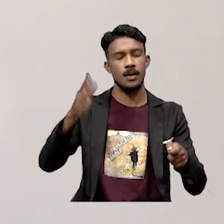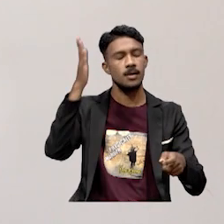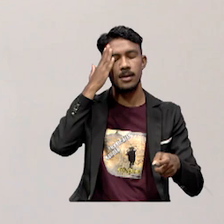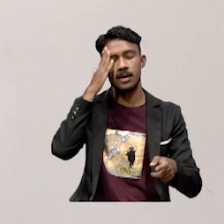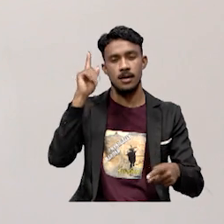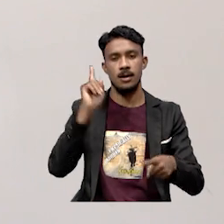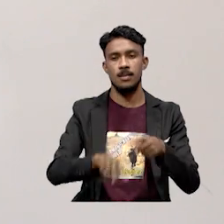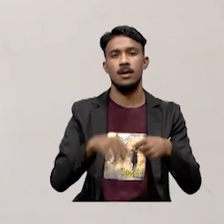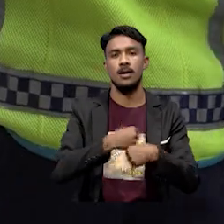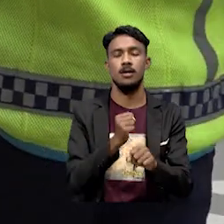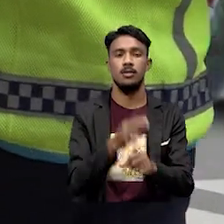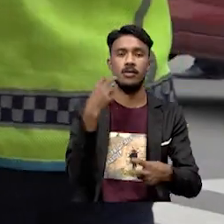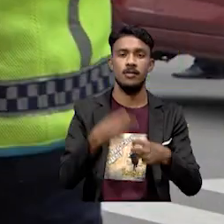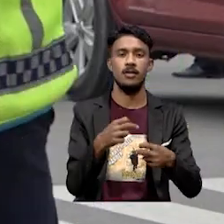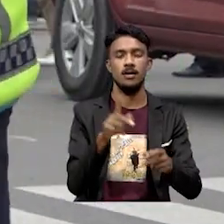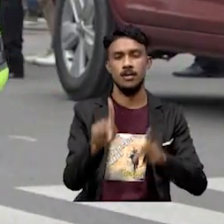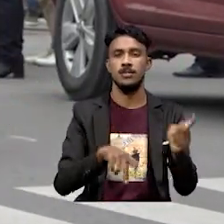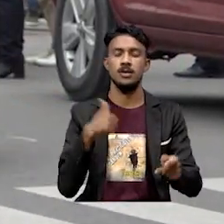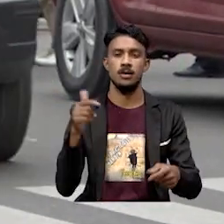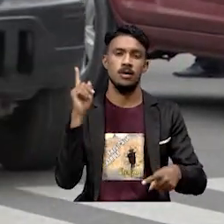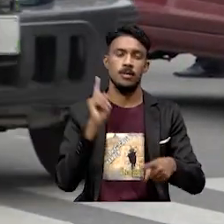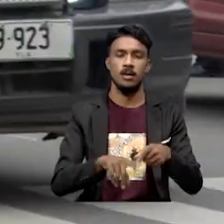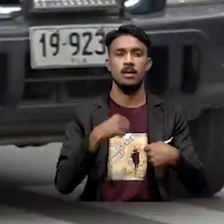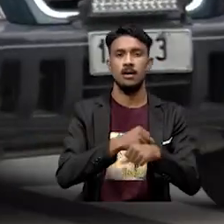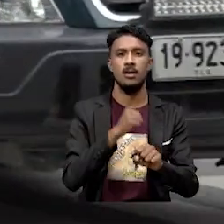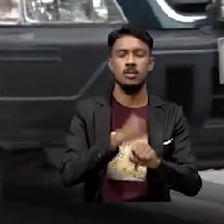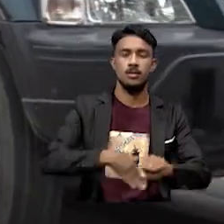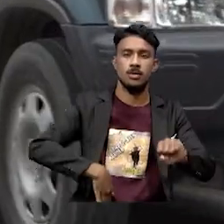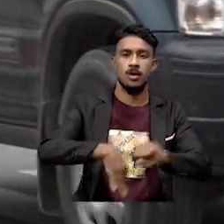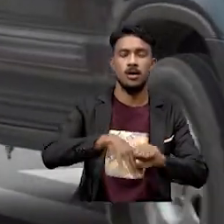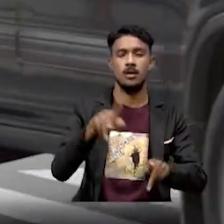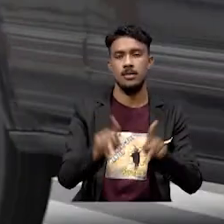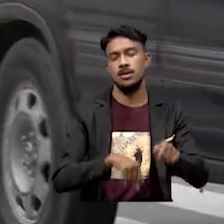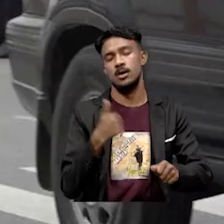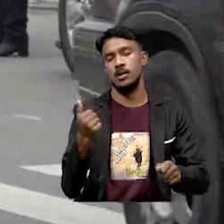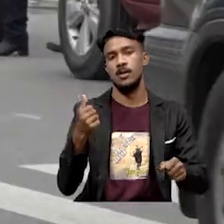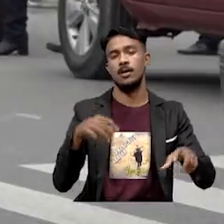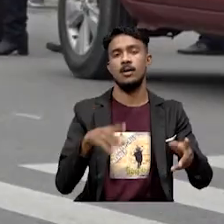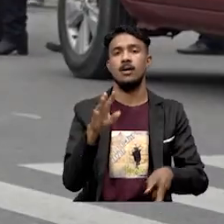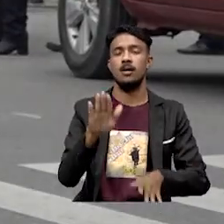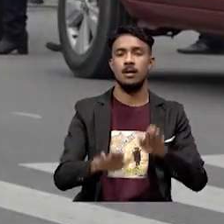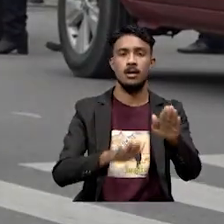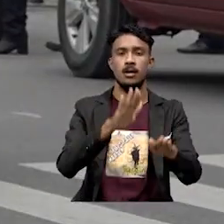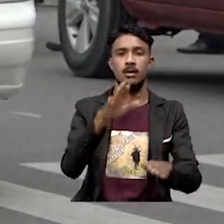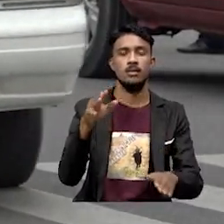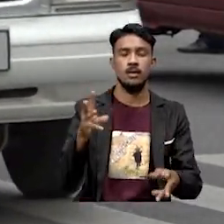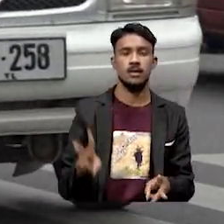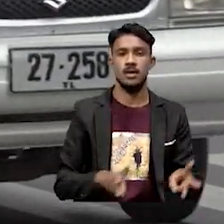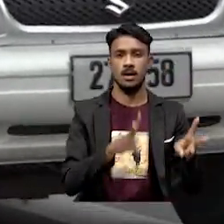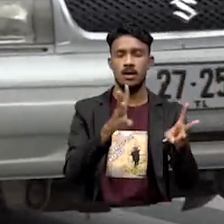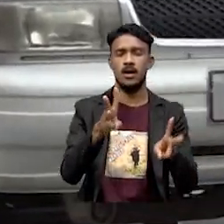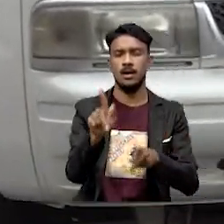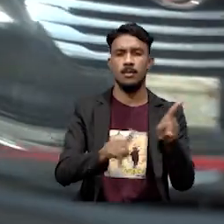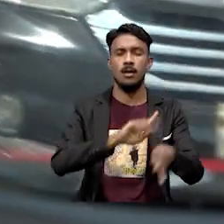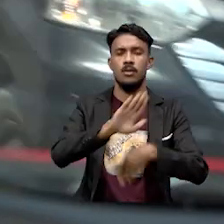perturba maselu, lavele be alu dipukulta ba maselu kune belau. Tamba estara ni, anse tato atene ni funsau no ema otu asesu